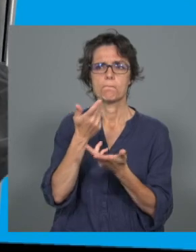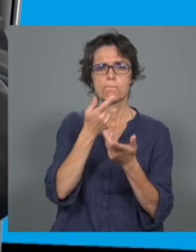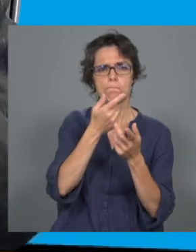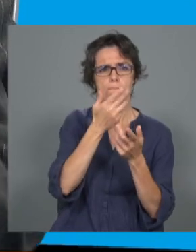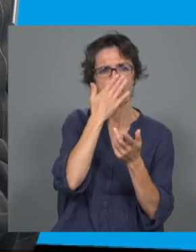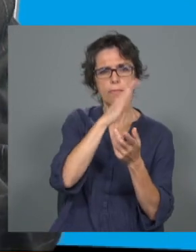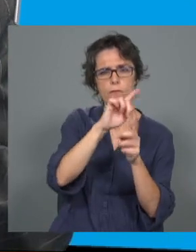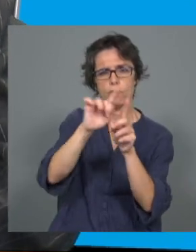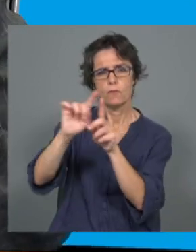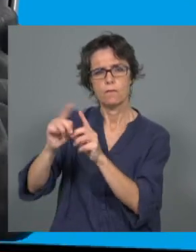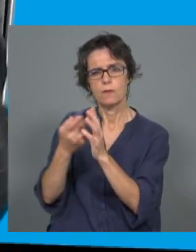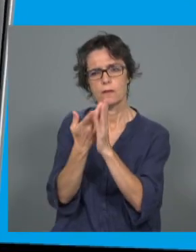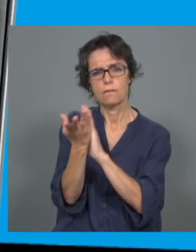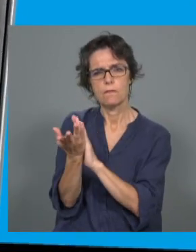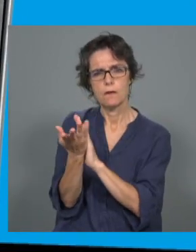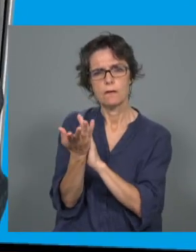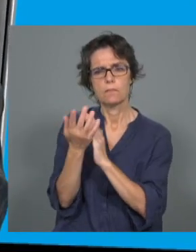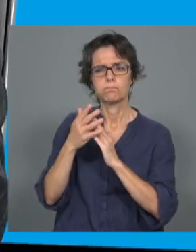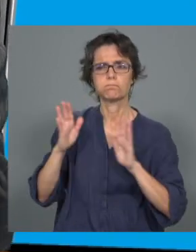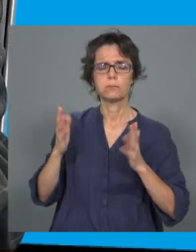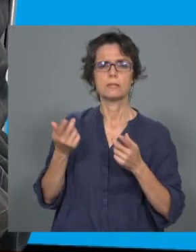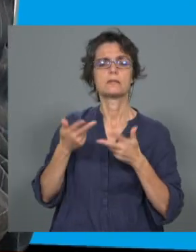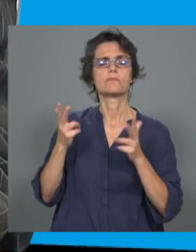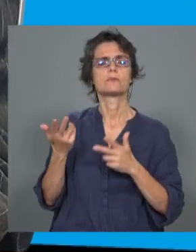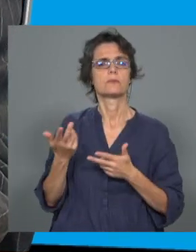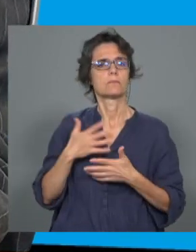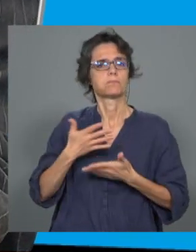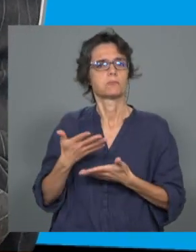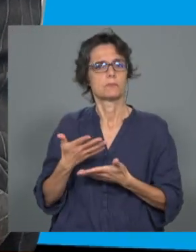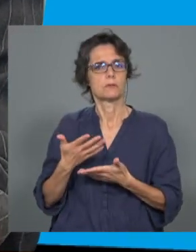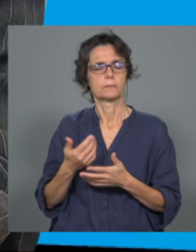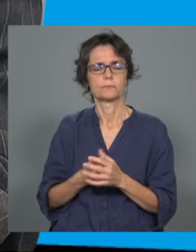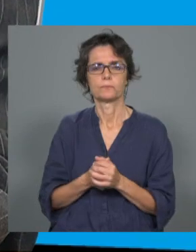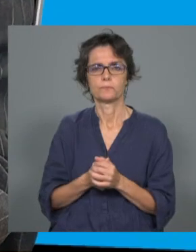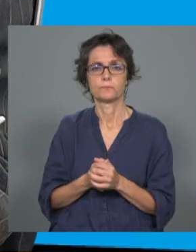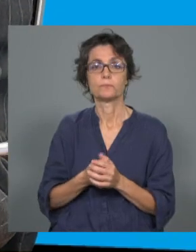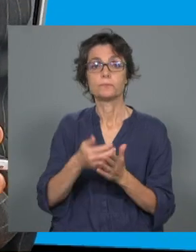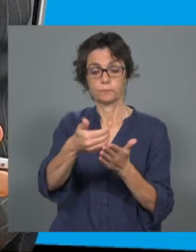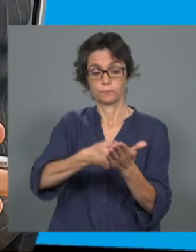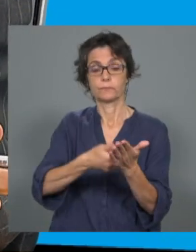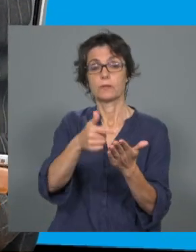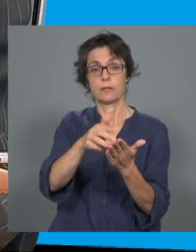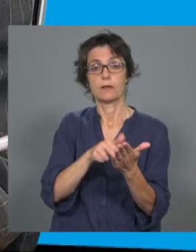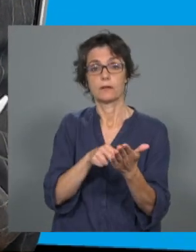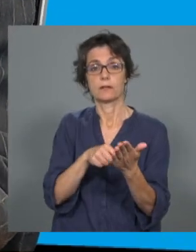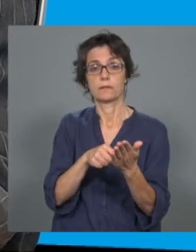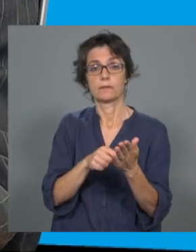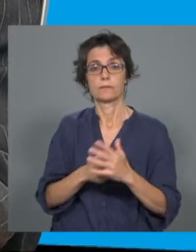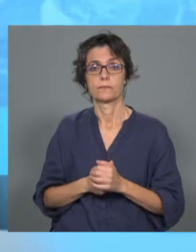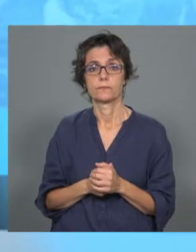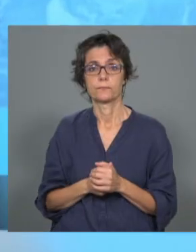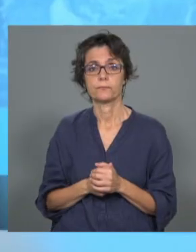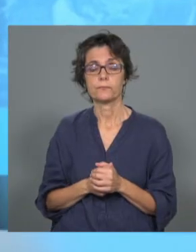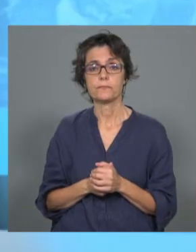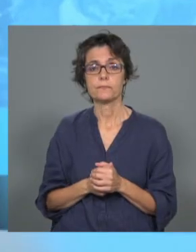diversidade, variedade de predisposições para esse anúncio. Elas estão também aqui refletidas. Isto é